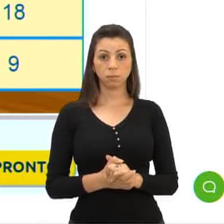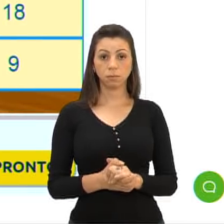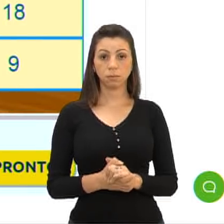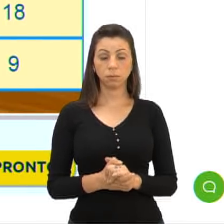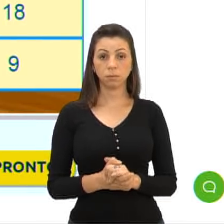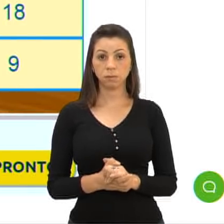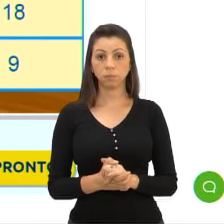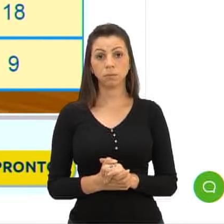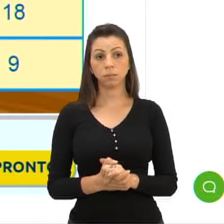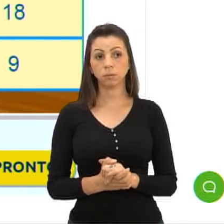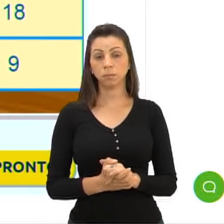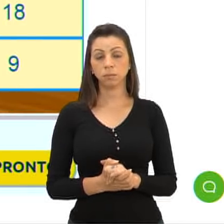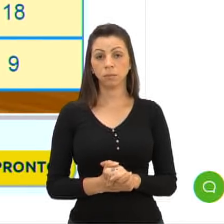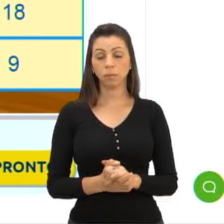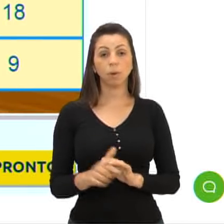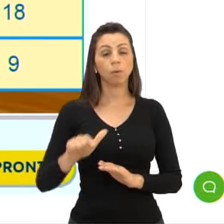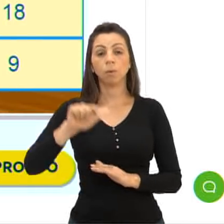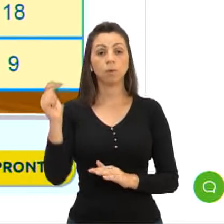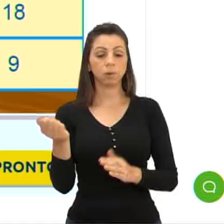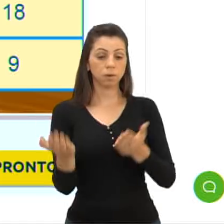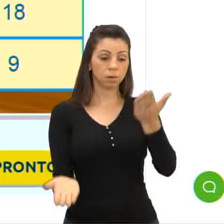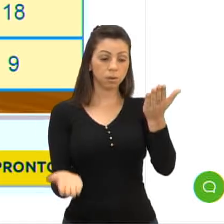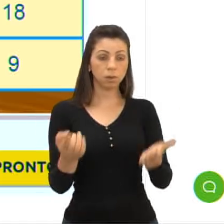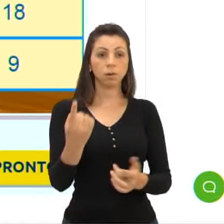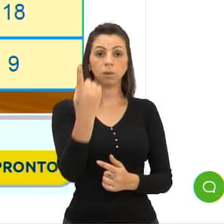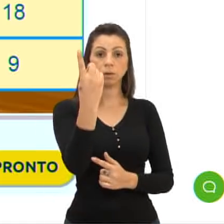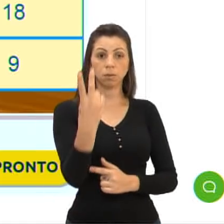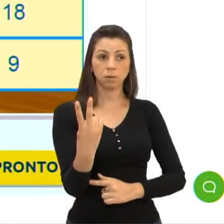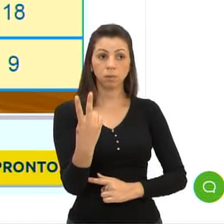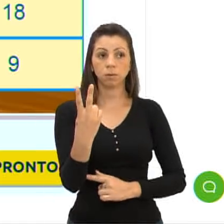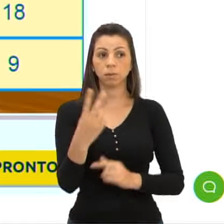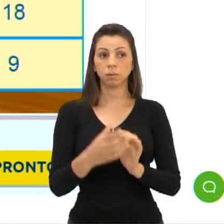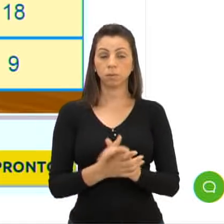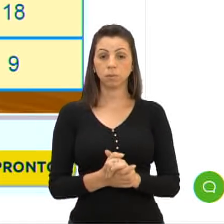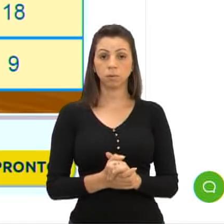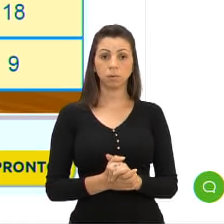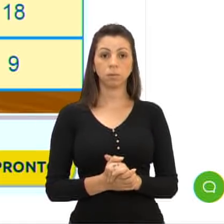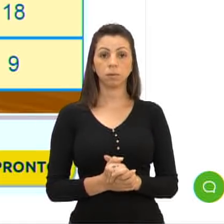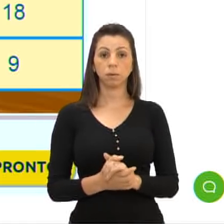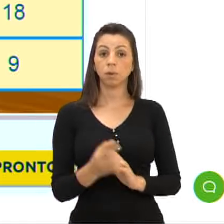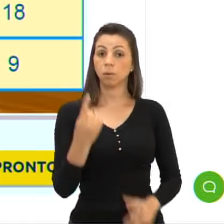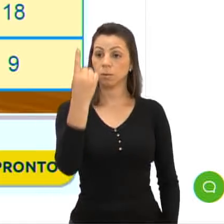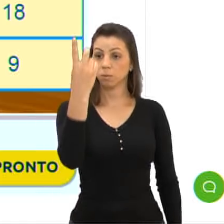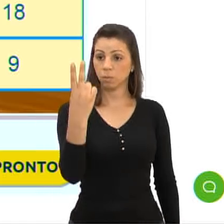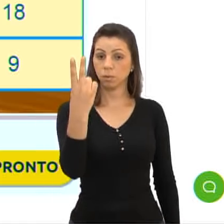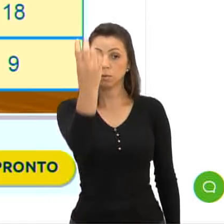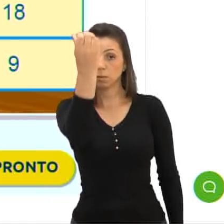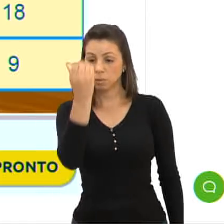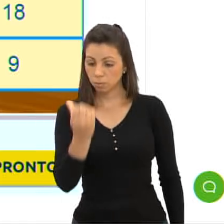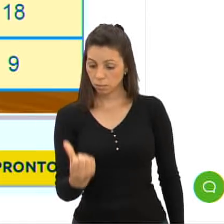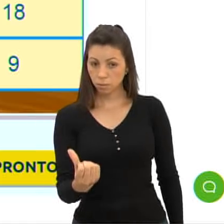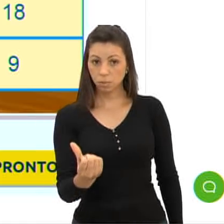outra proporção, que seria 12, e a sua proporção, seu meio, é 6.